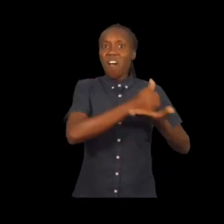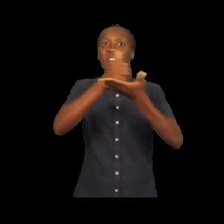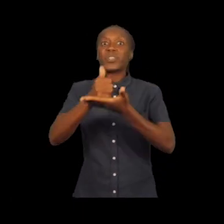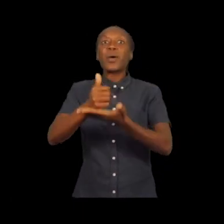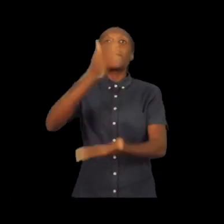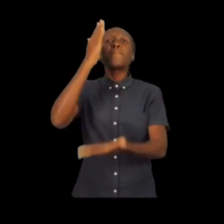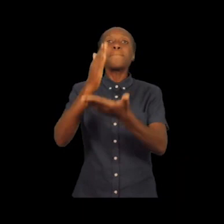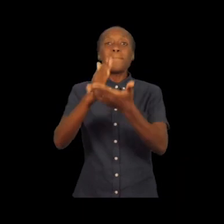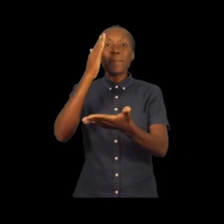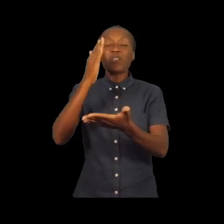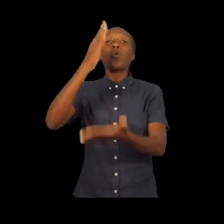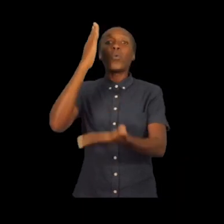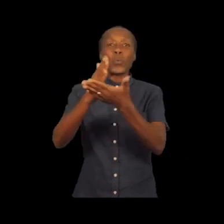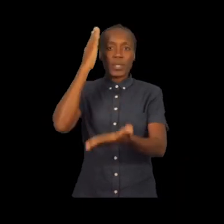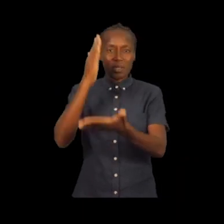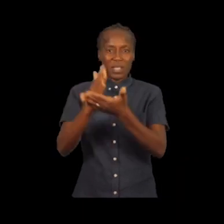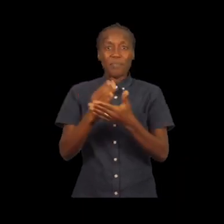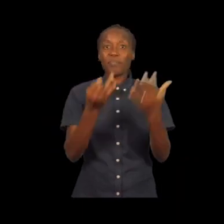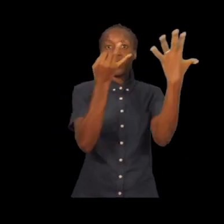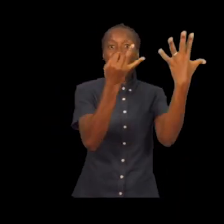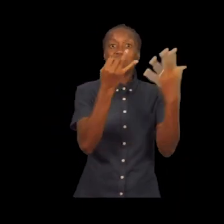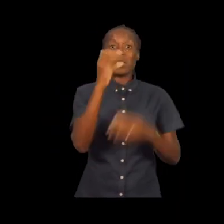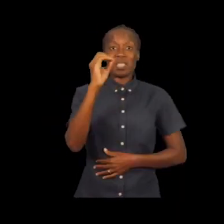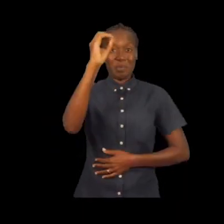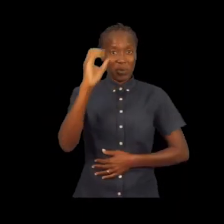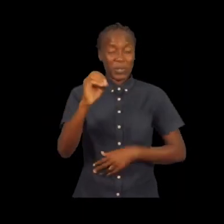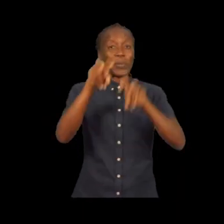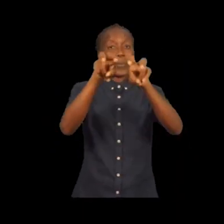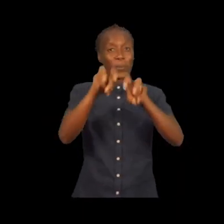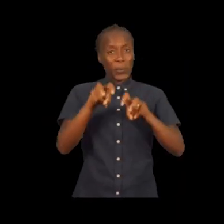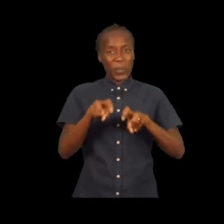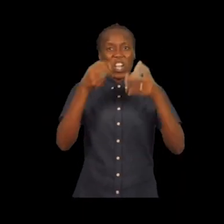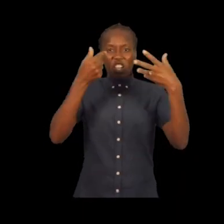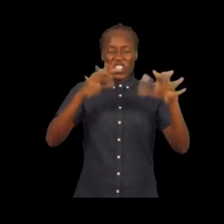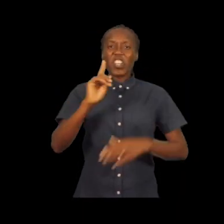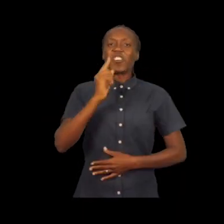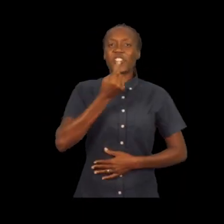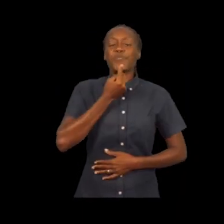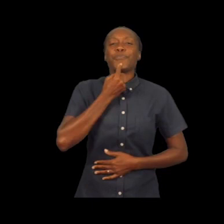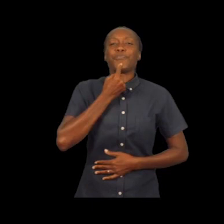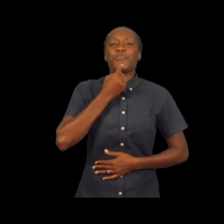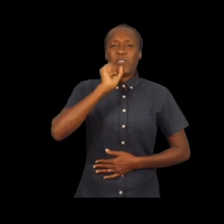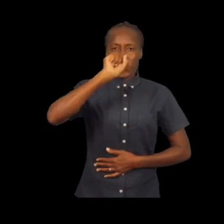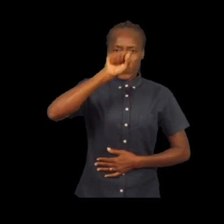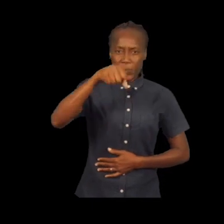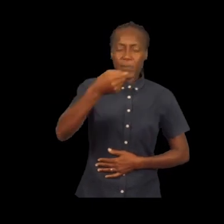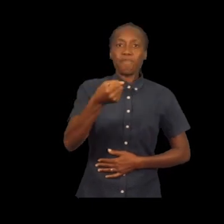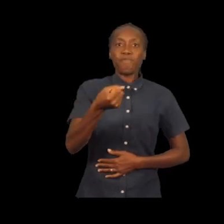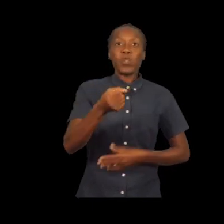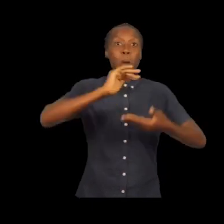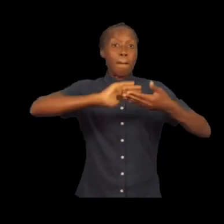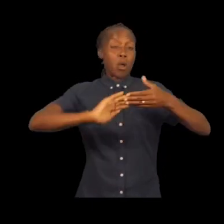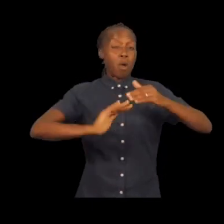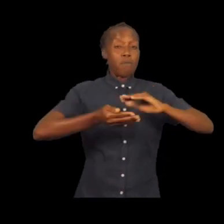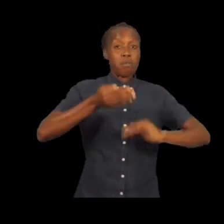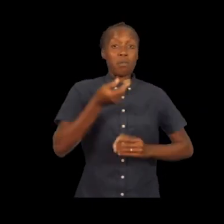ou exames 70% das alunas confirmaram que alguns professores condicionaram a